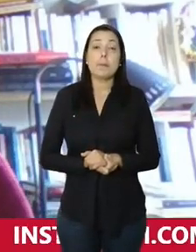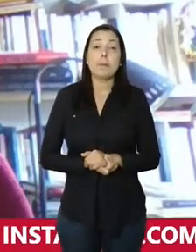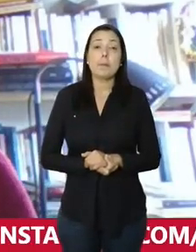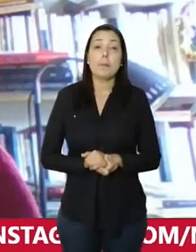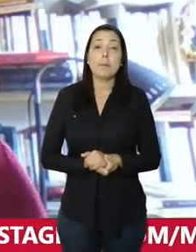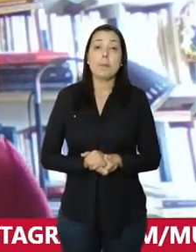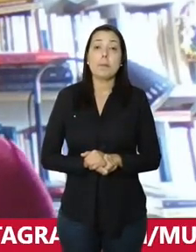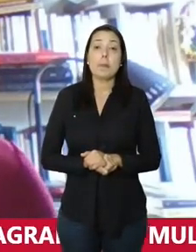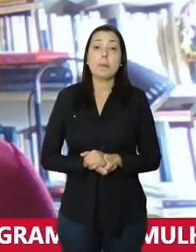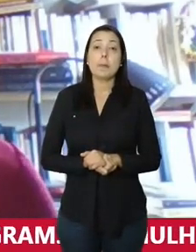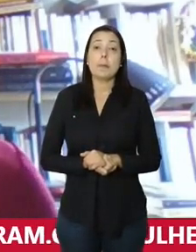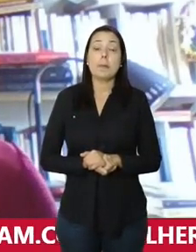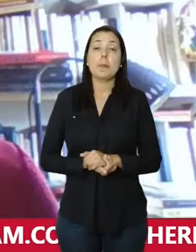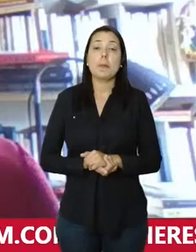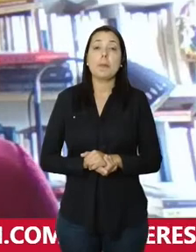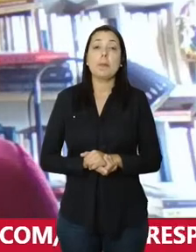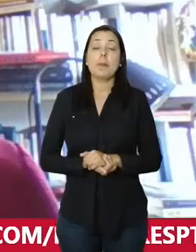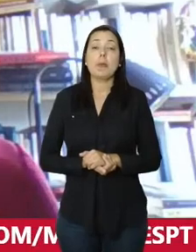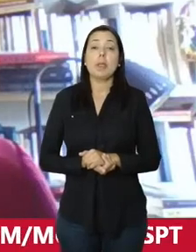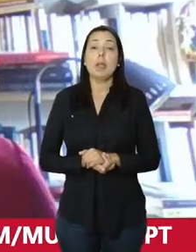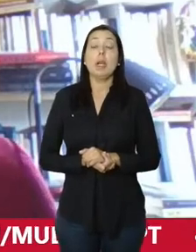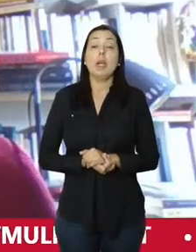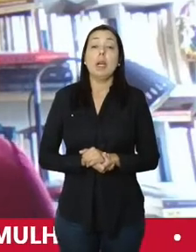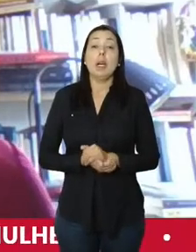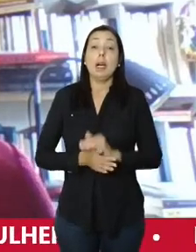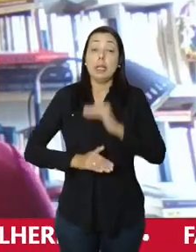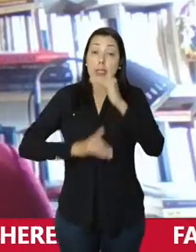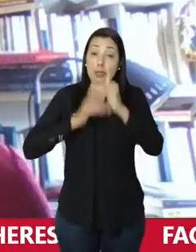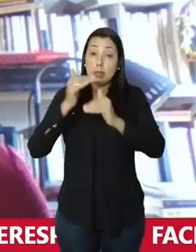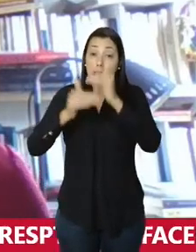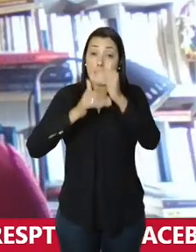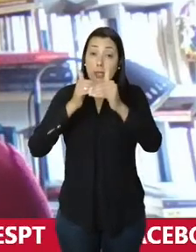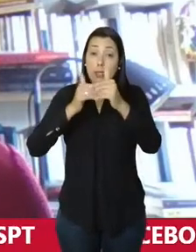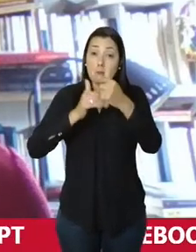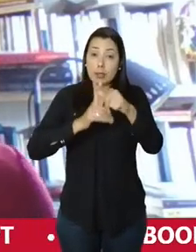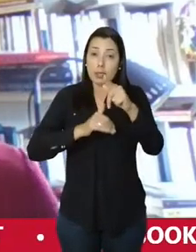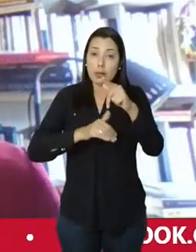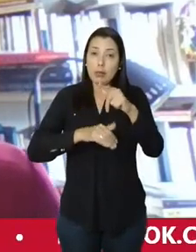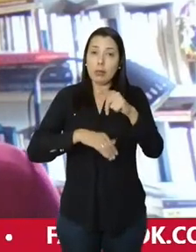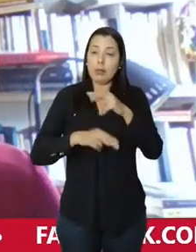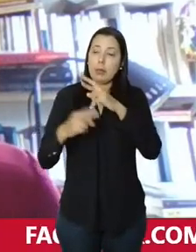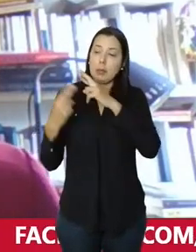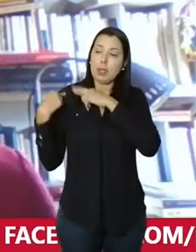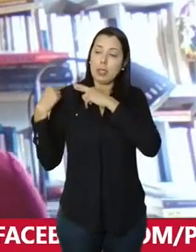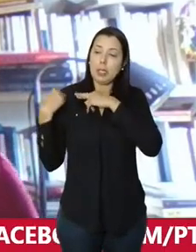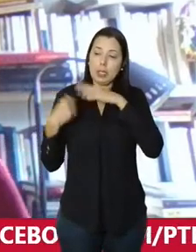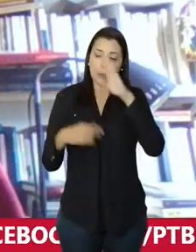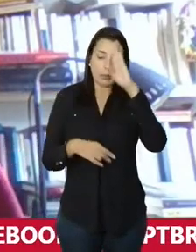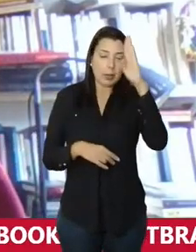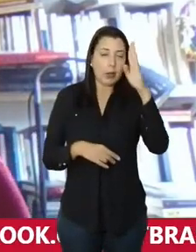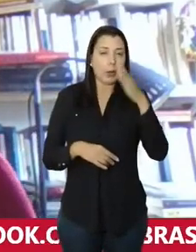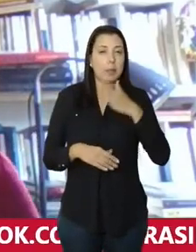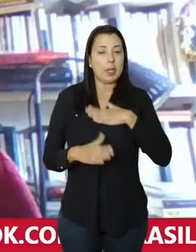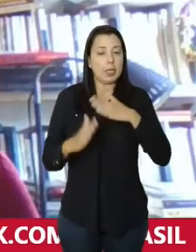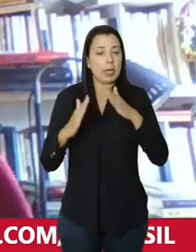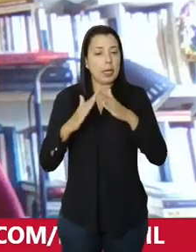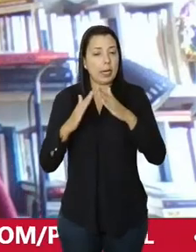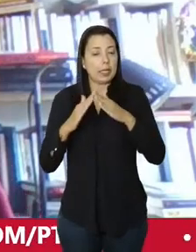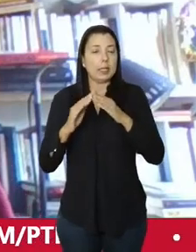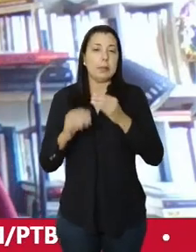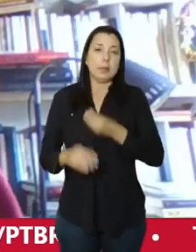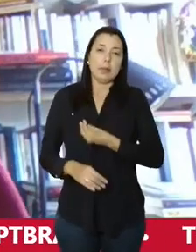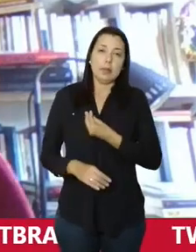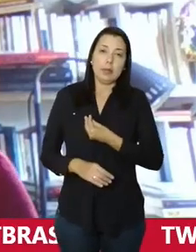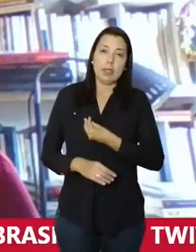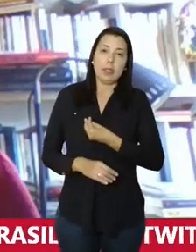a desempenharem o seu protagonismo. O Minha Casa Minha Vida, o Bolsa Família,